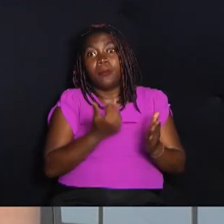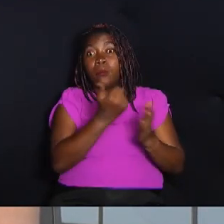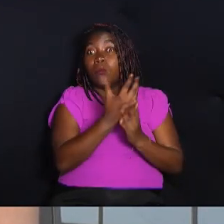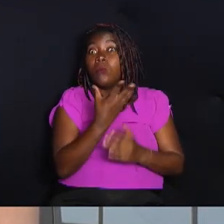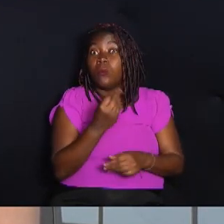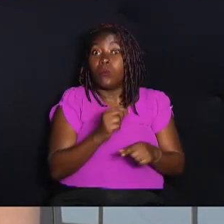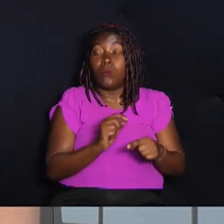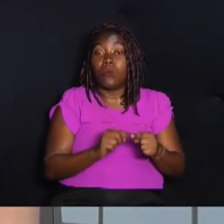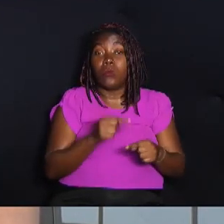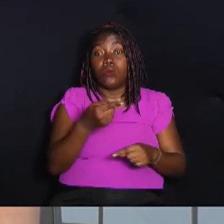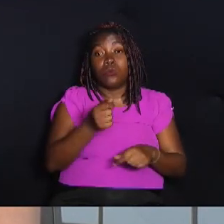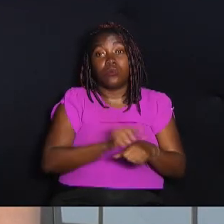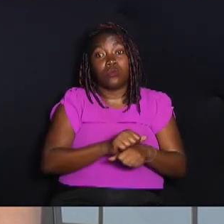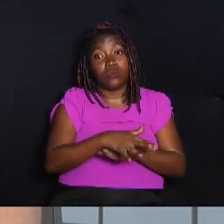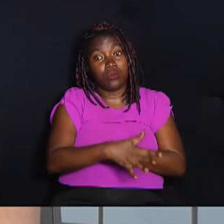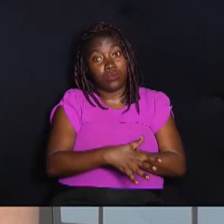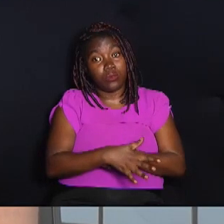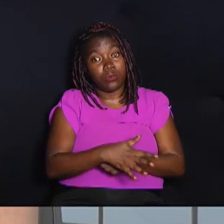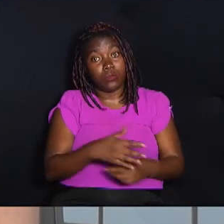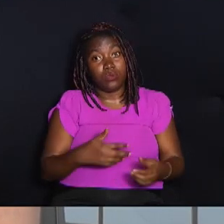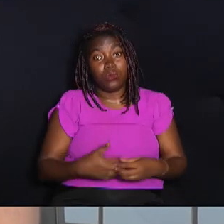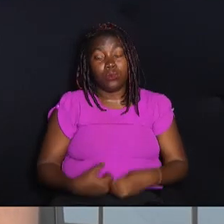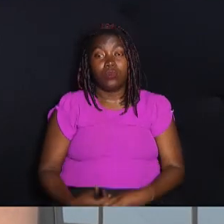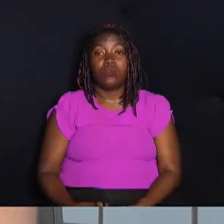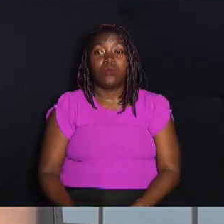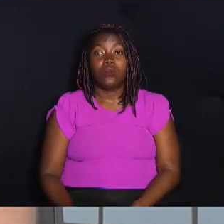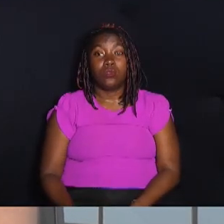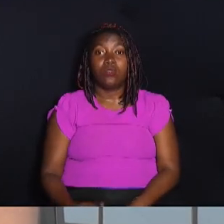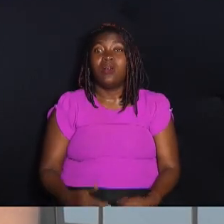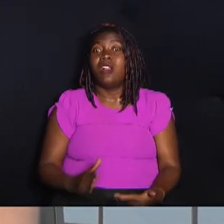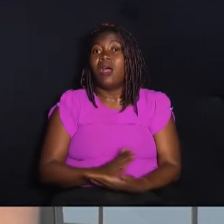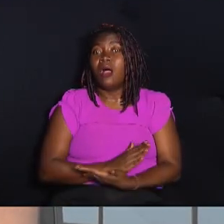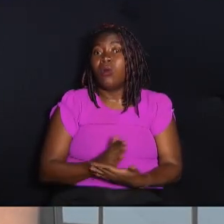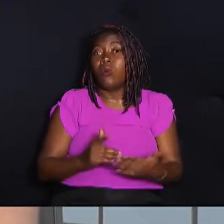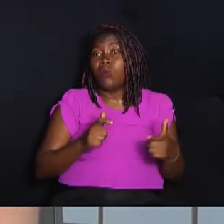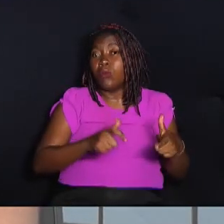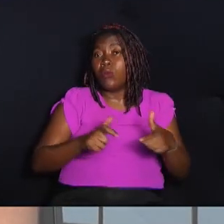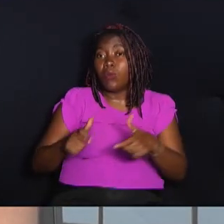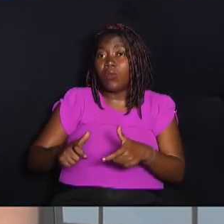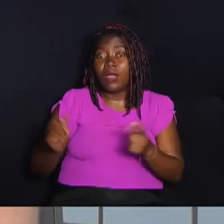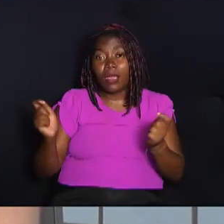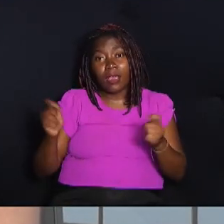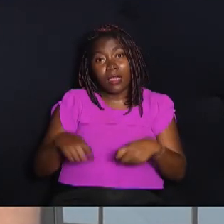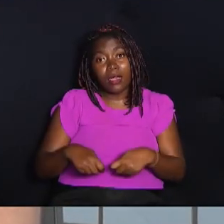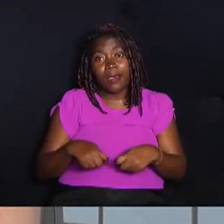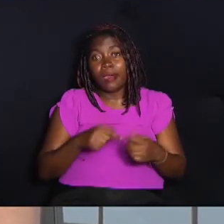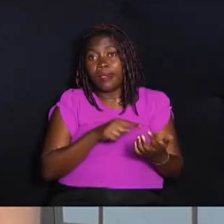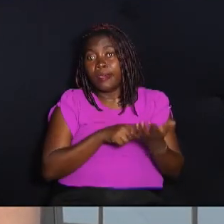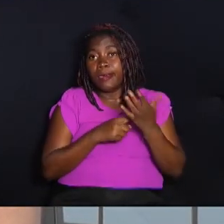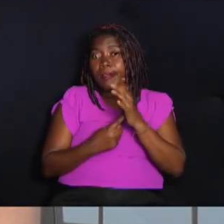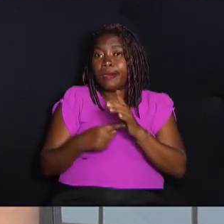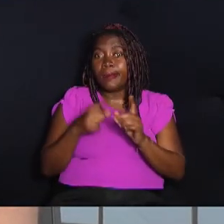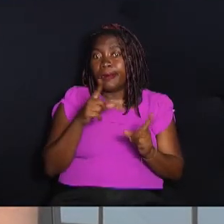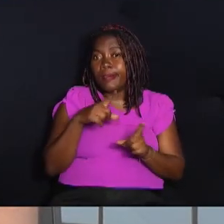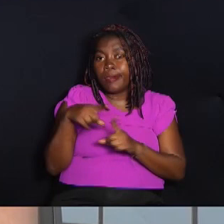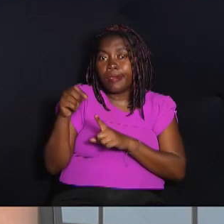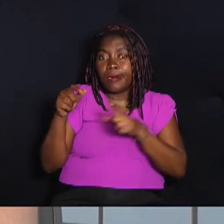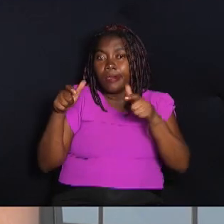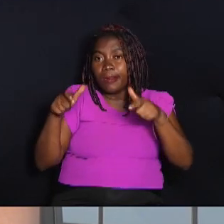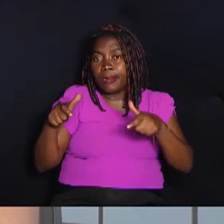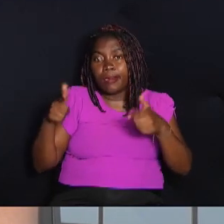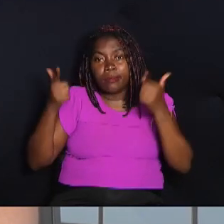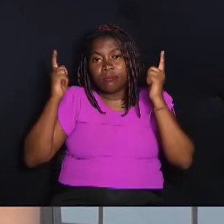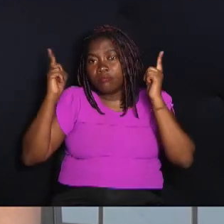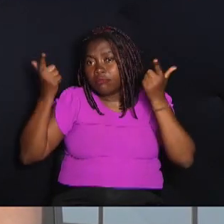essa necessidade de algum lugar que a gente consiga indicar um lazer, uma atividade que seja